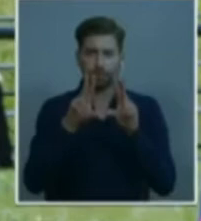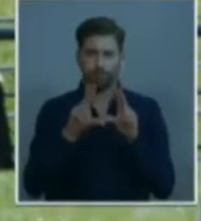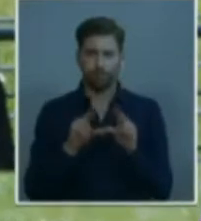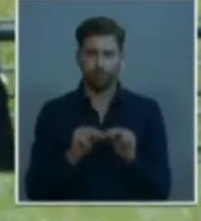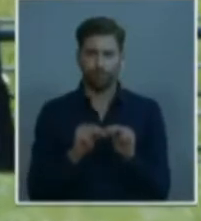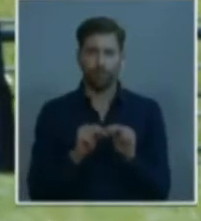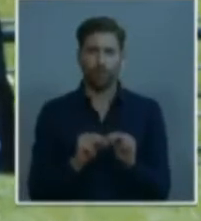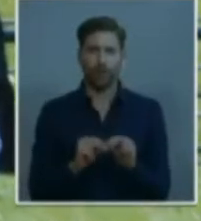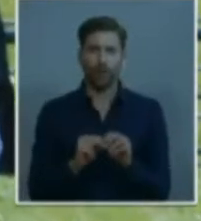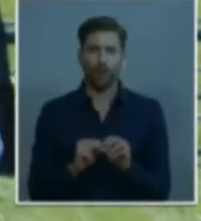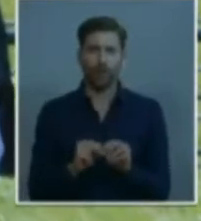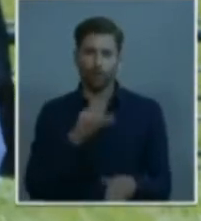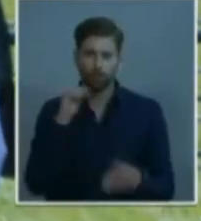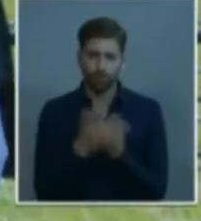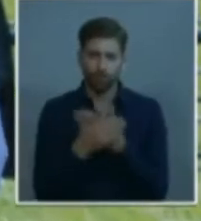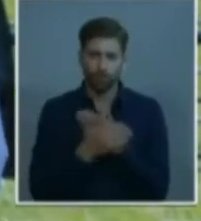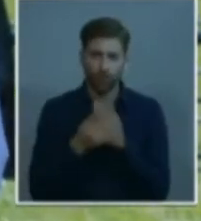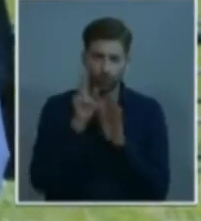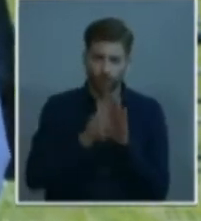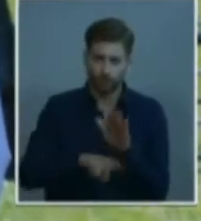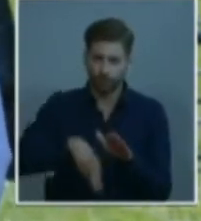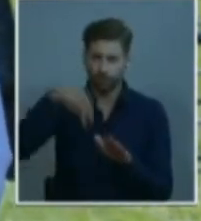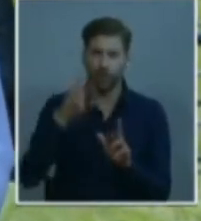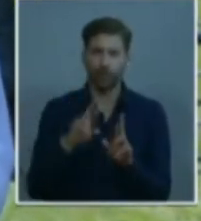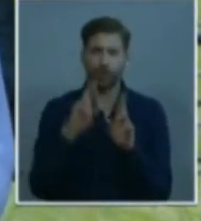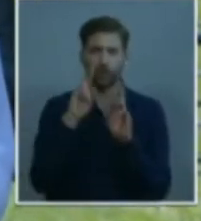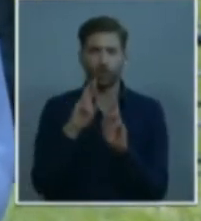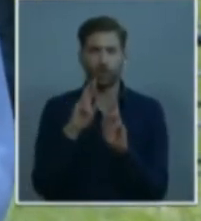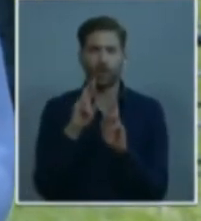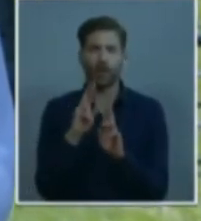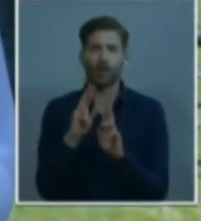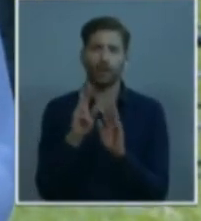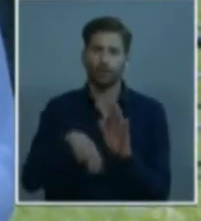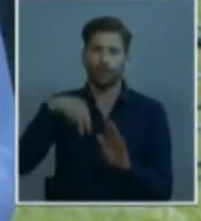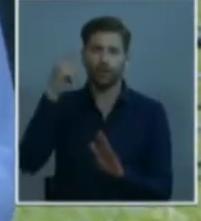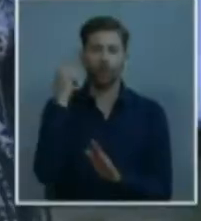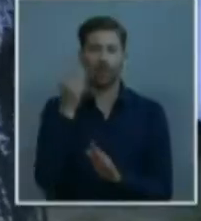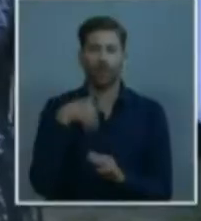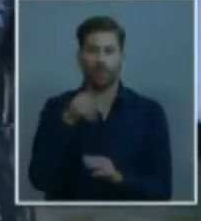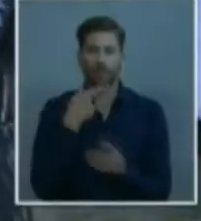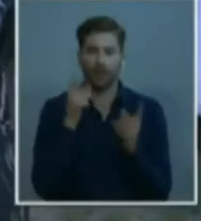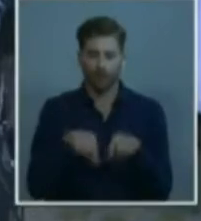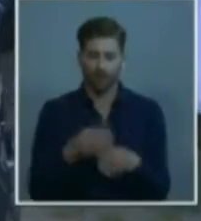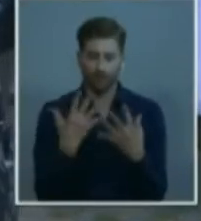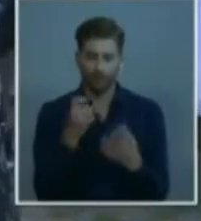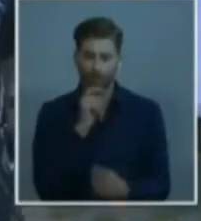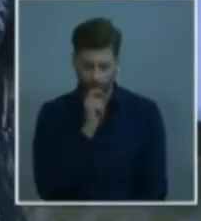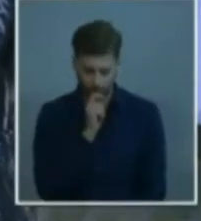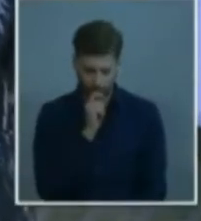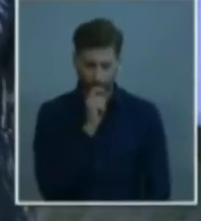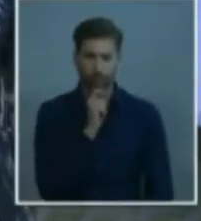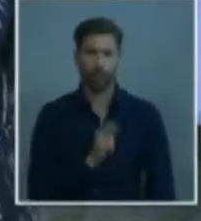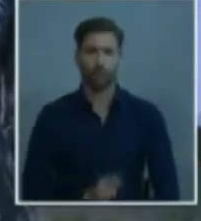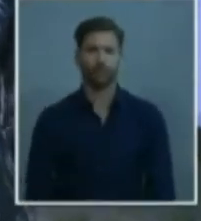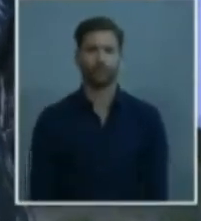espera a ressurreição dos mortos e a vida do mundo que há de vir. Amém.